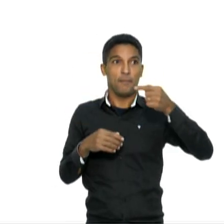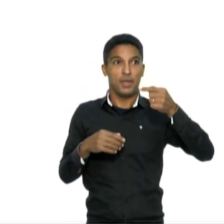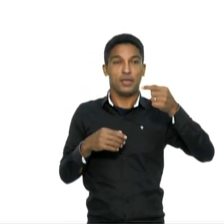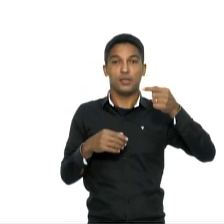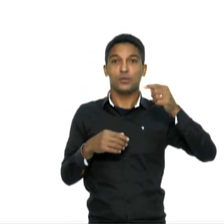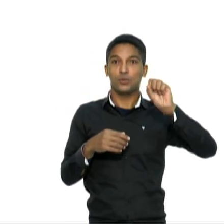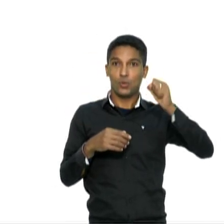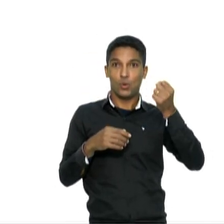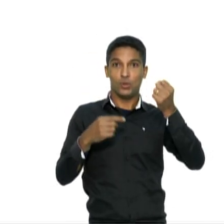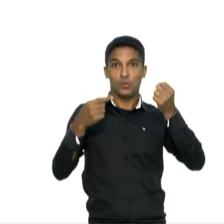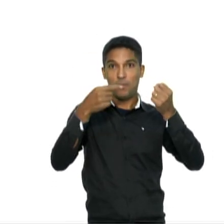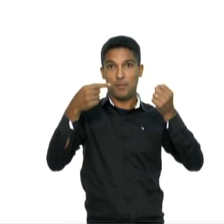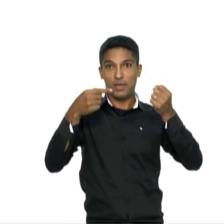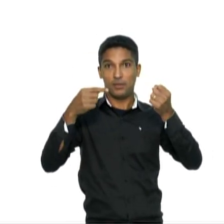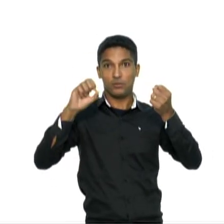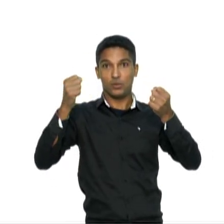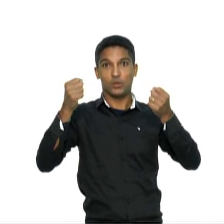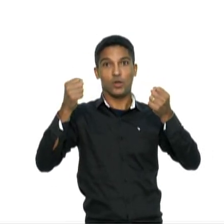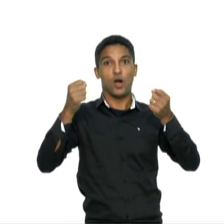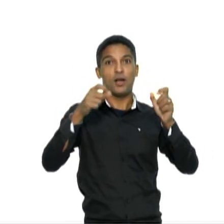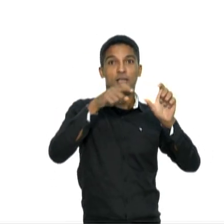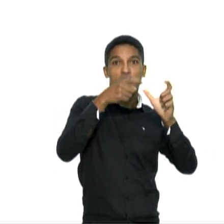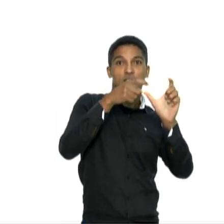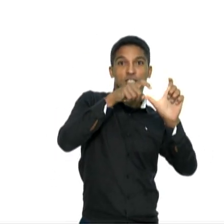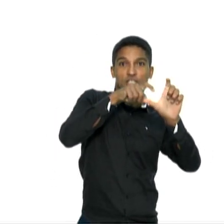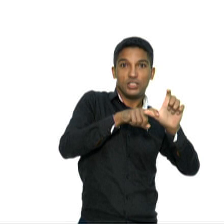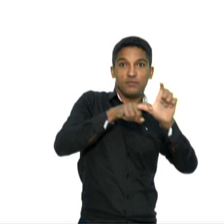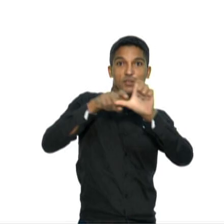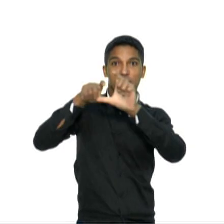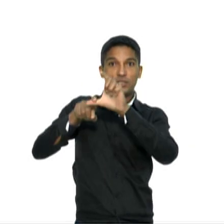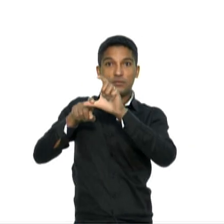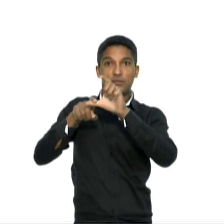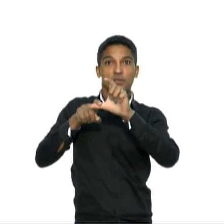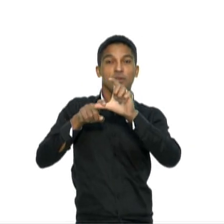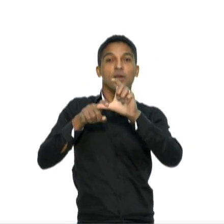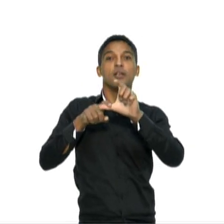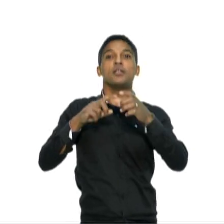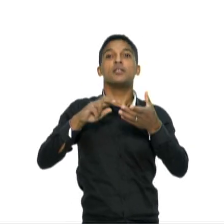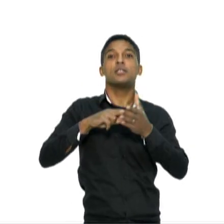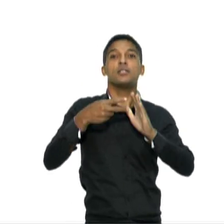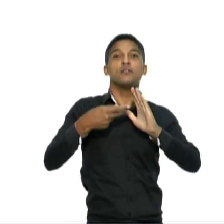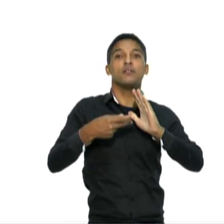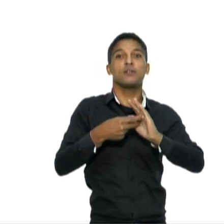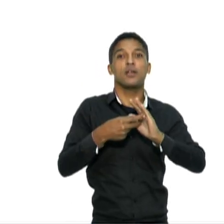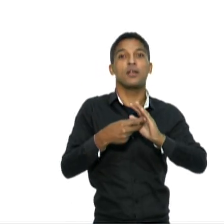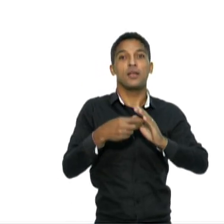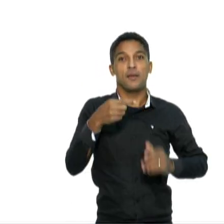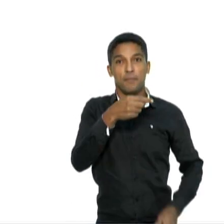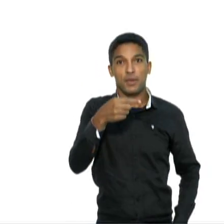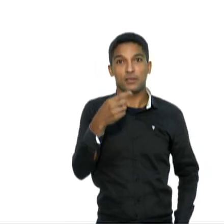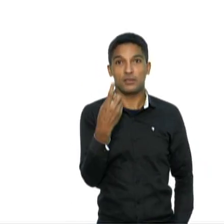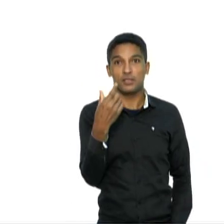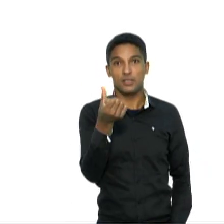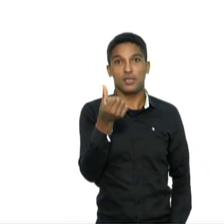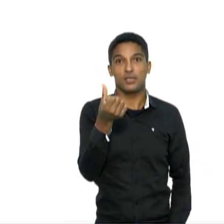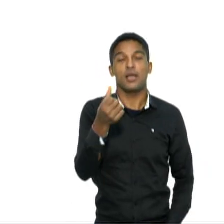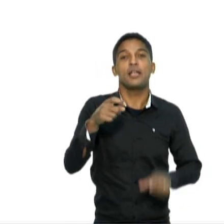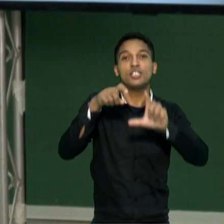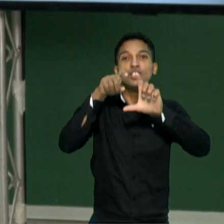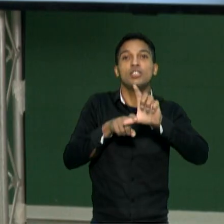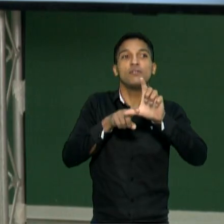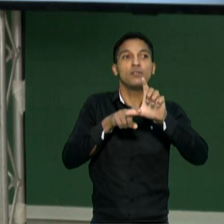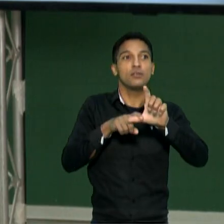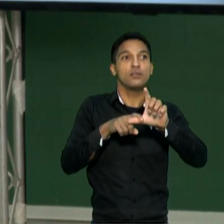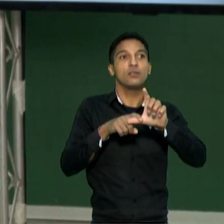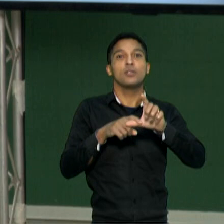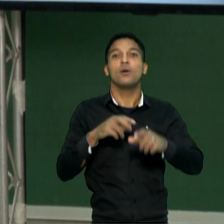seja, eu devo 8 e devo 8, eu tenho um total de dívida de 16, ou seja, devo 16. Resultado,